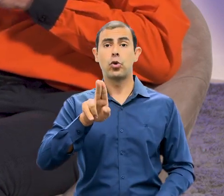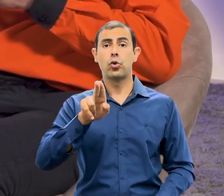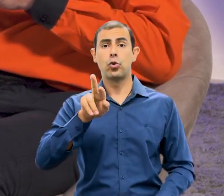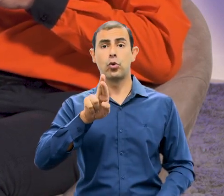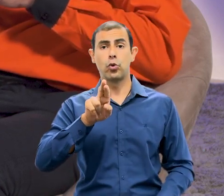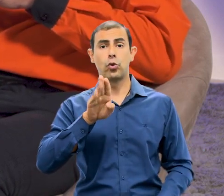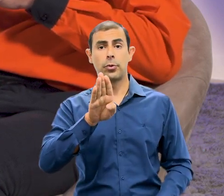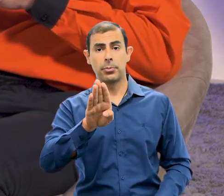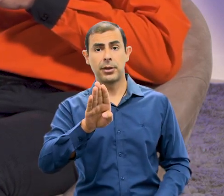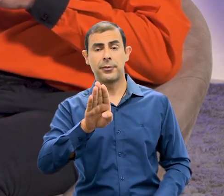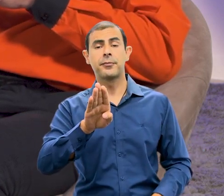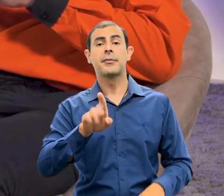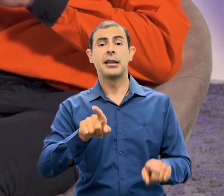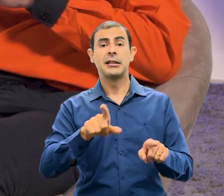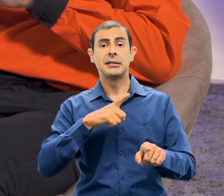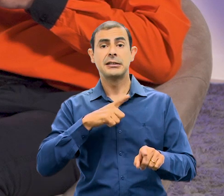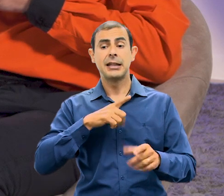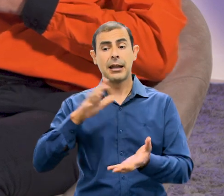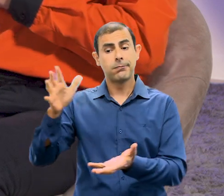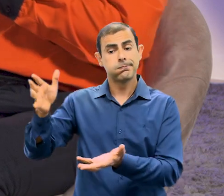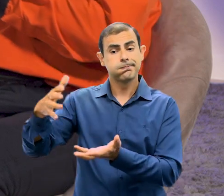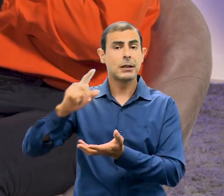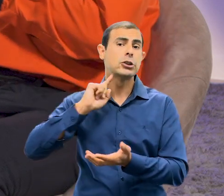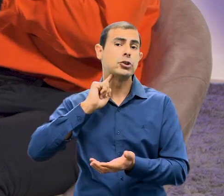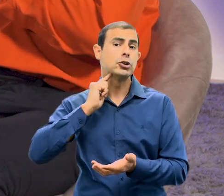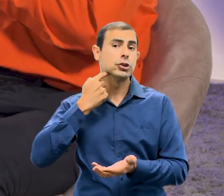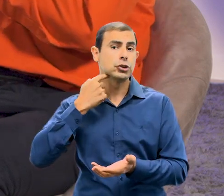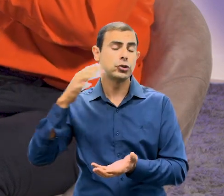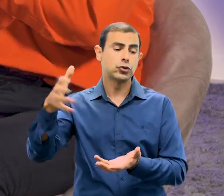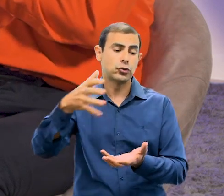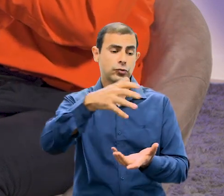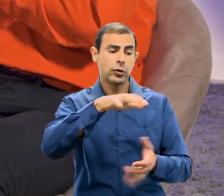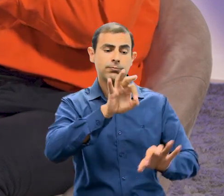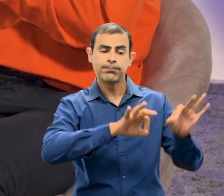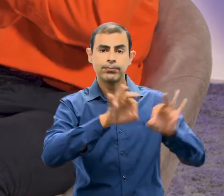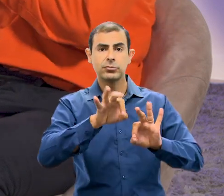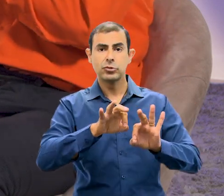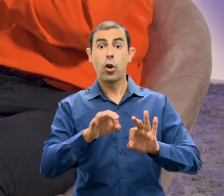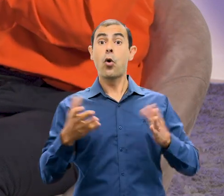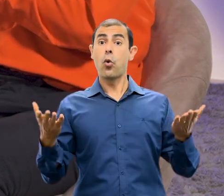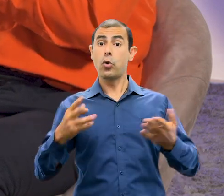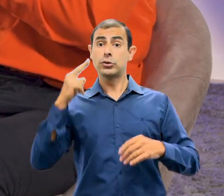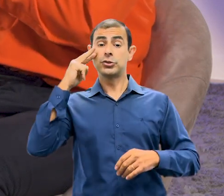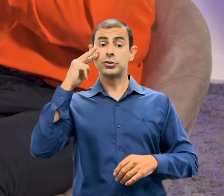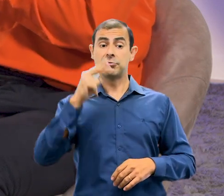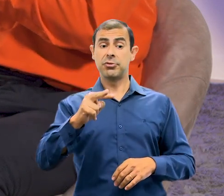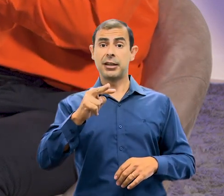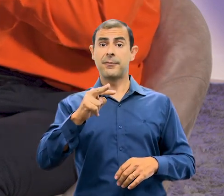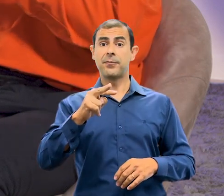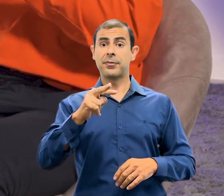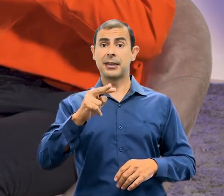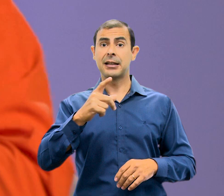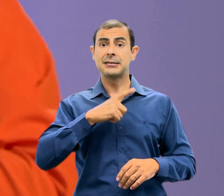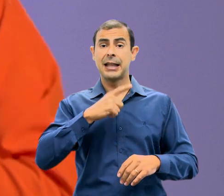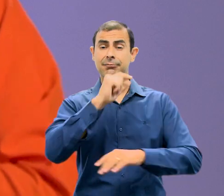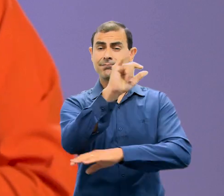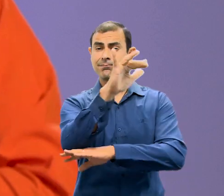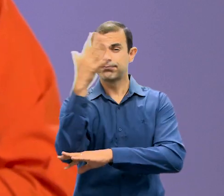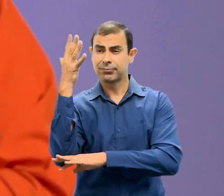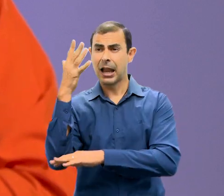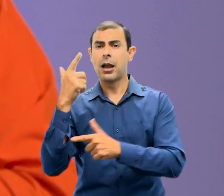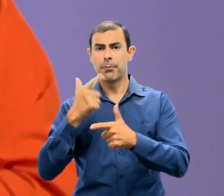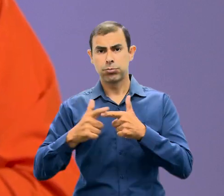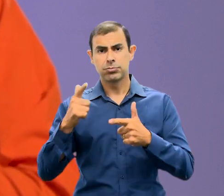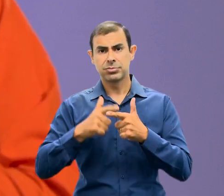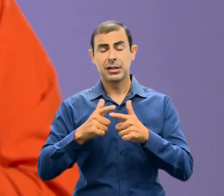aterramento do material de resíduo de lixo. Então, na verdade, hoje a gente vê que o ambiente está sendo um problema, mas ele vai ser uma solução